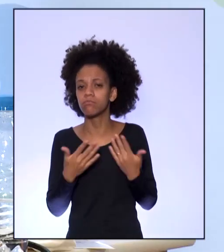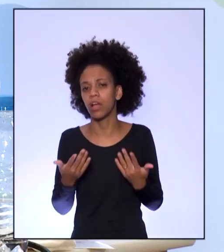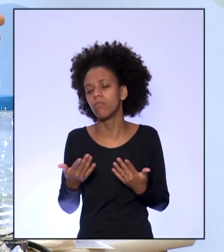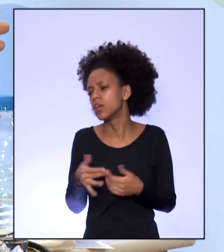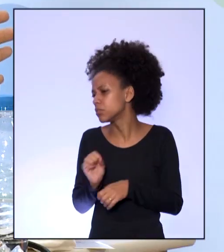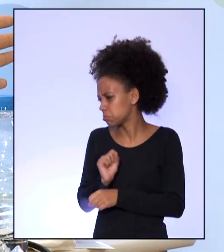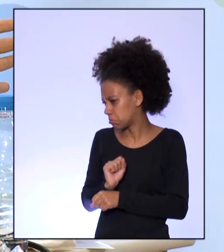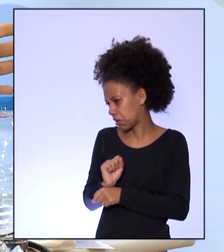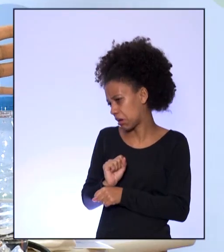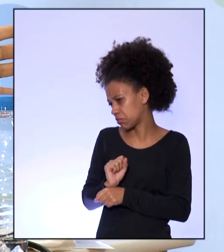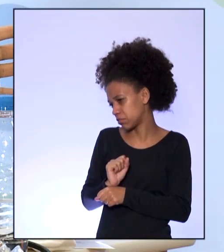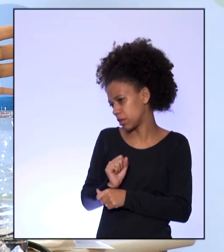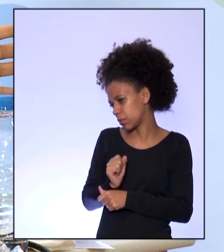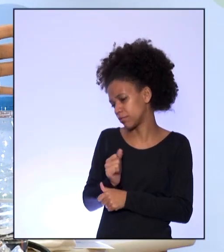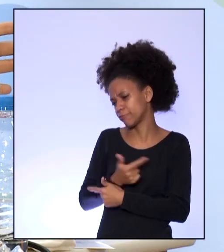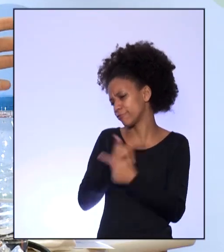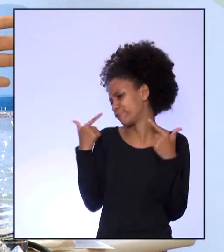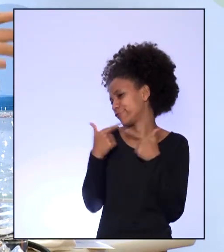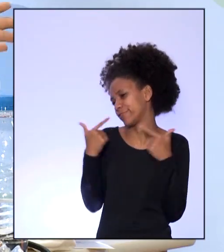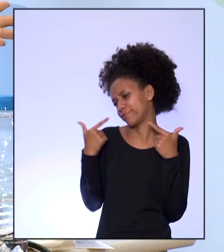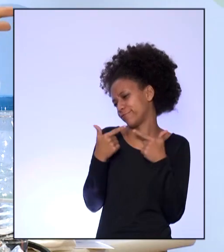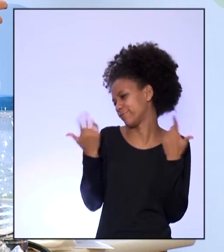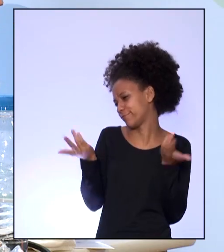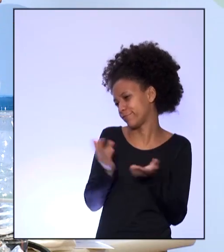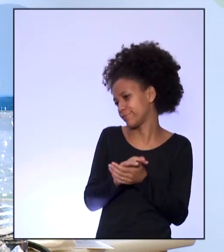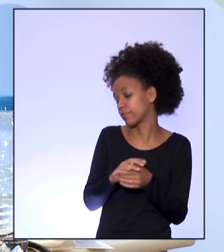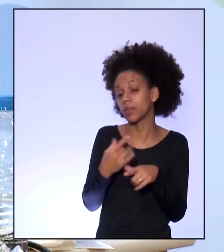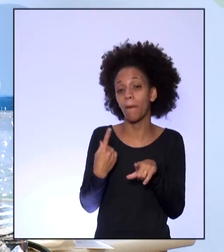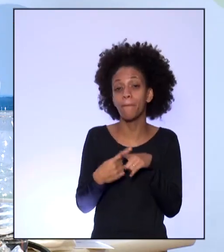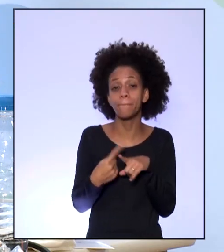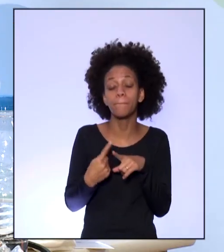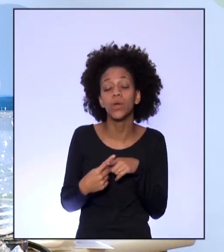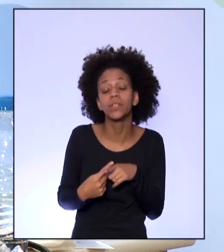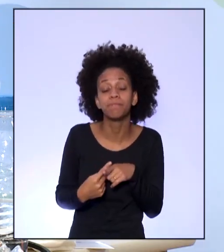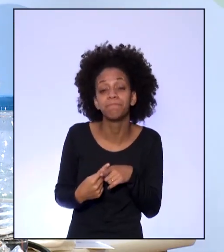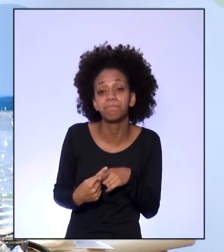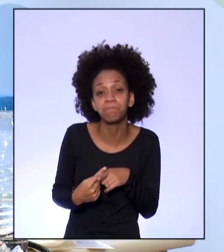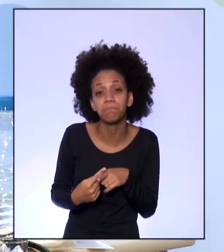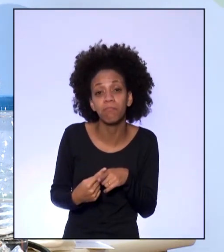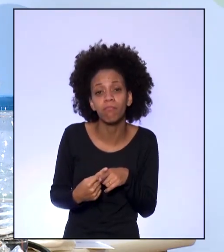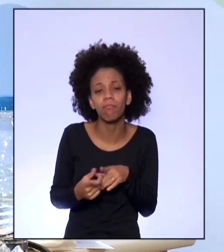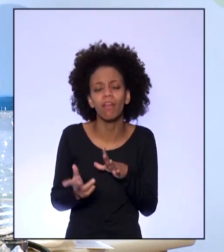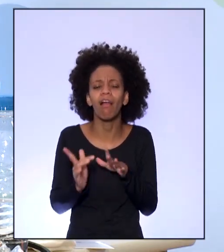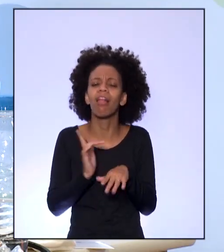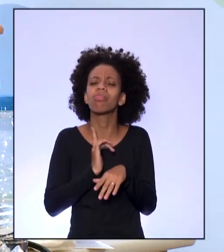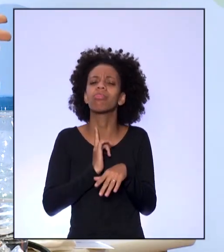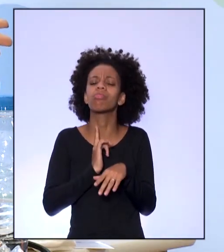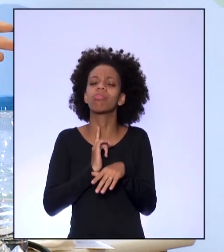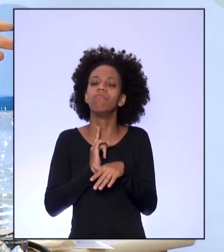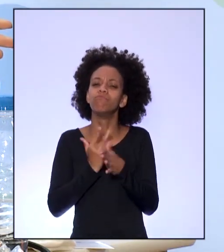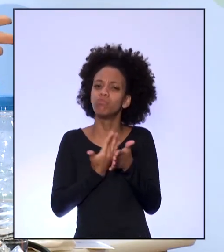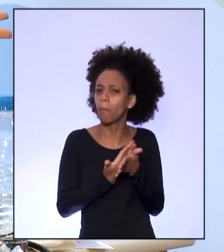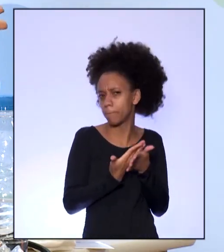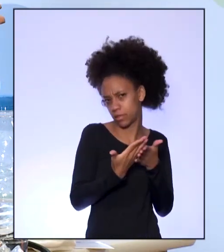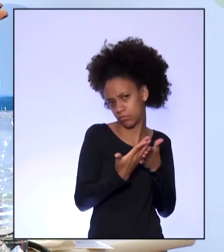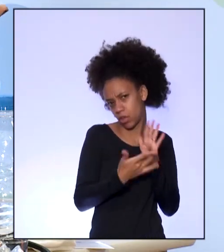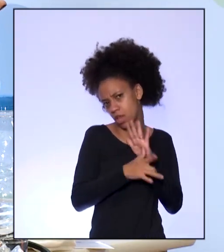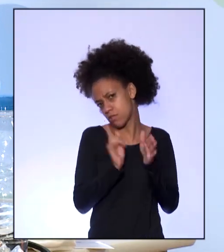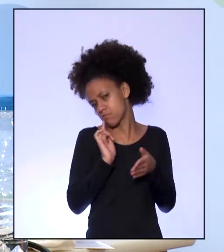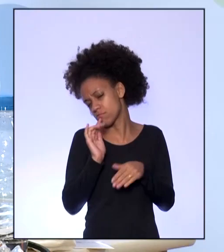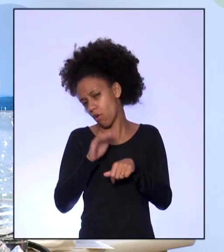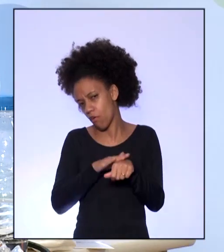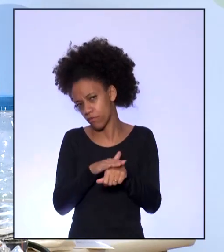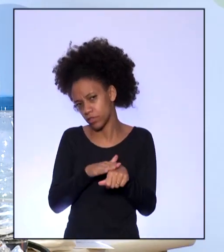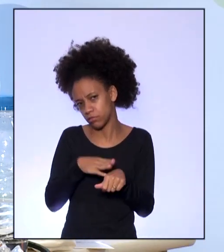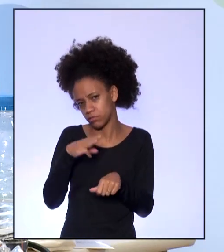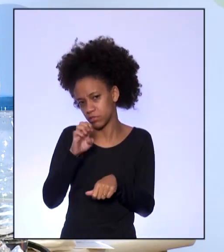maioria fosse em humor. Humor? Eu estava esperando. Por quê? Porque ainda mais a gente falou no início de meme. Discórdia.